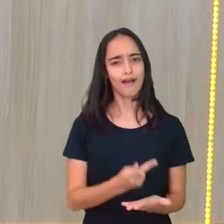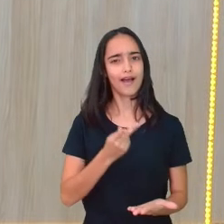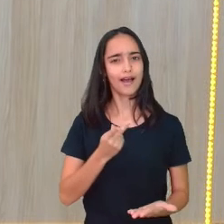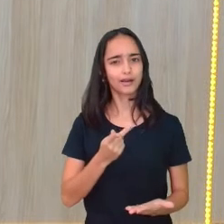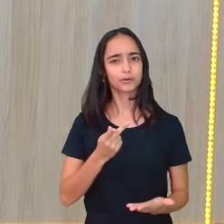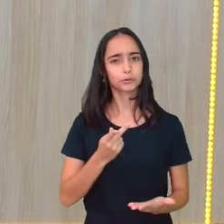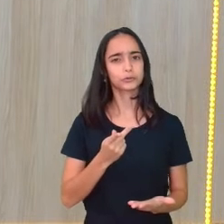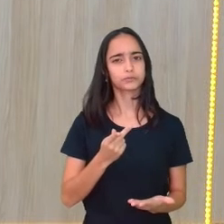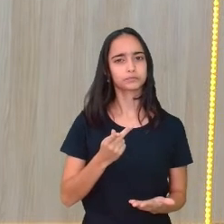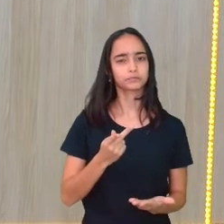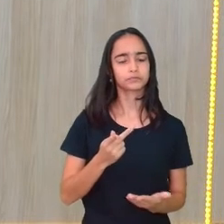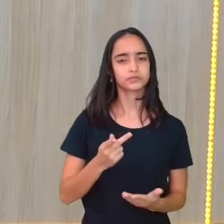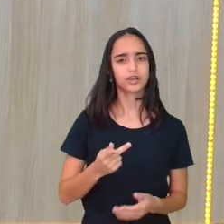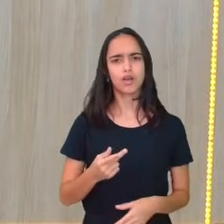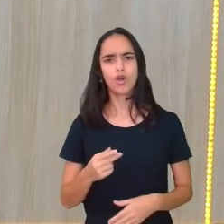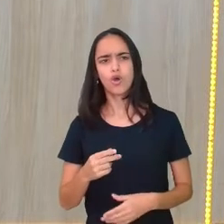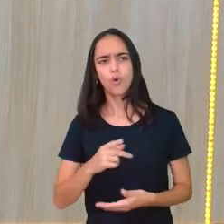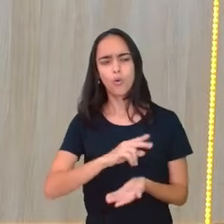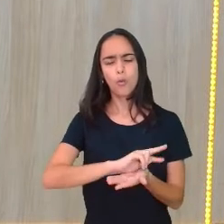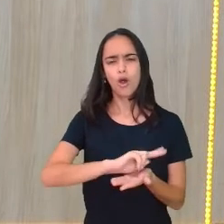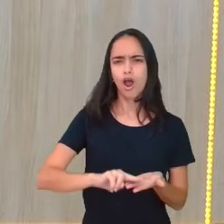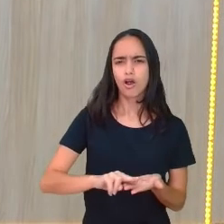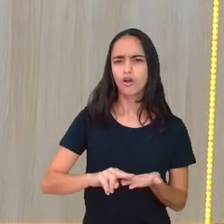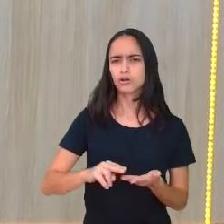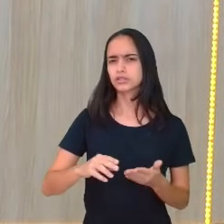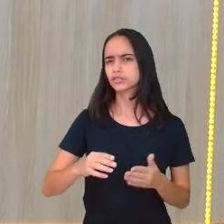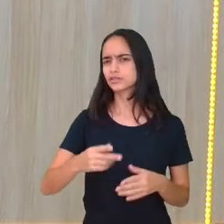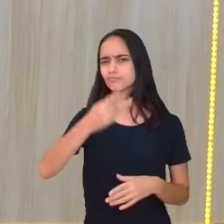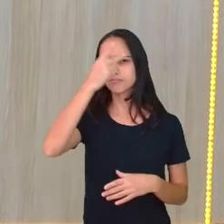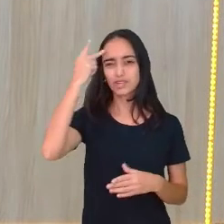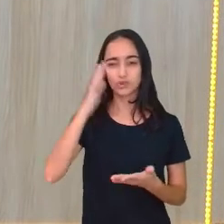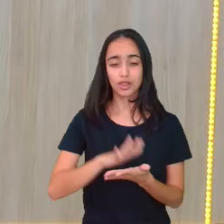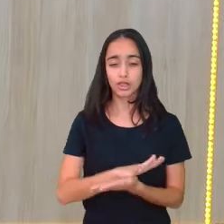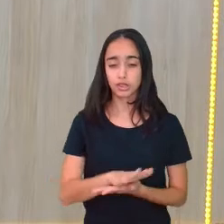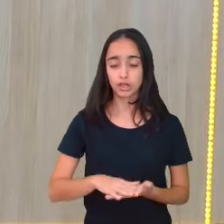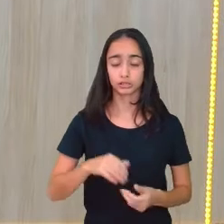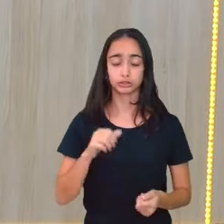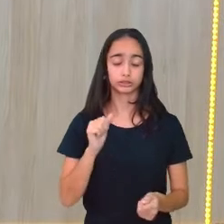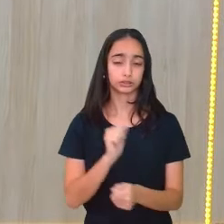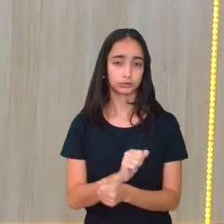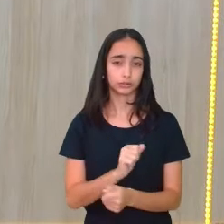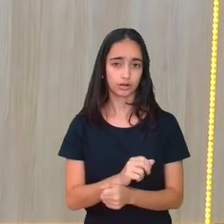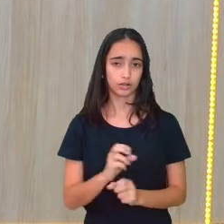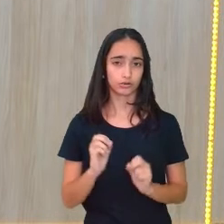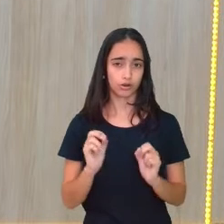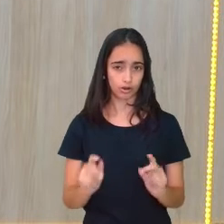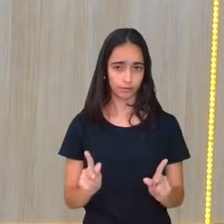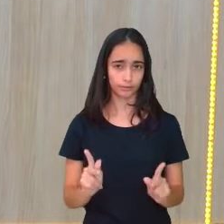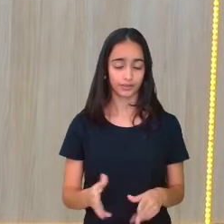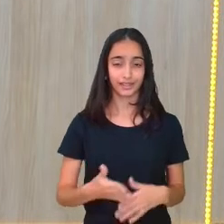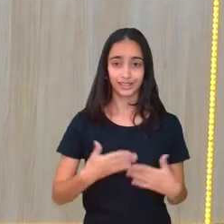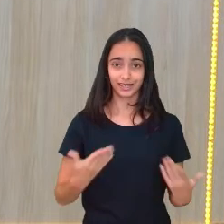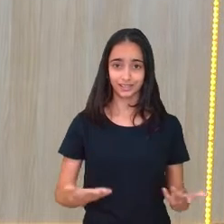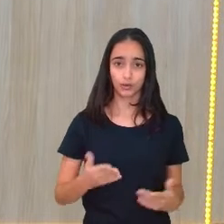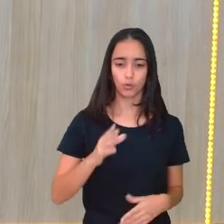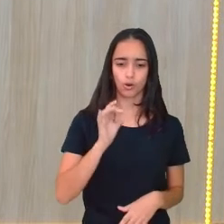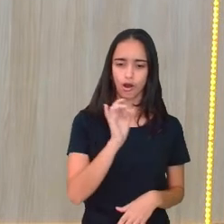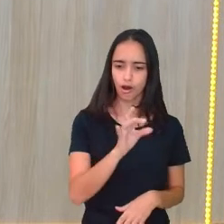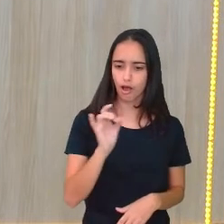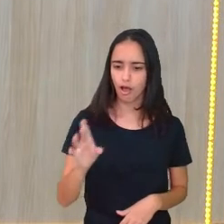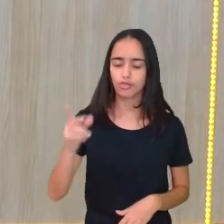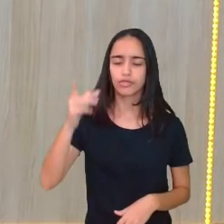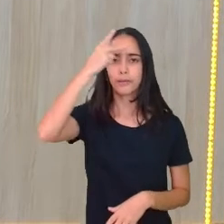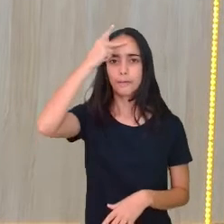situação inusitada, algo que ninguém estava esperando. E aí, cada pessoa vai reagir àquilo de uma forma